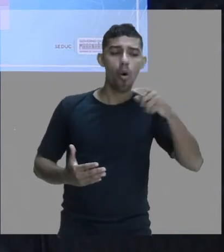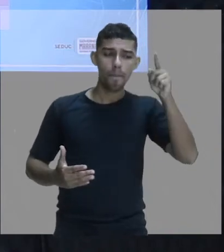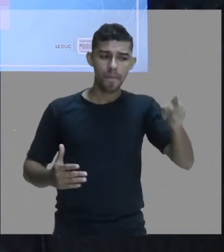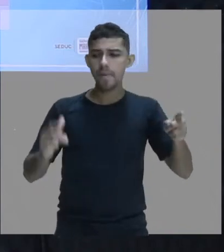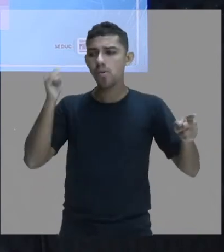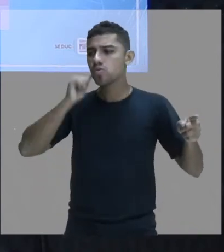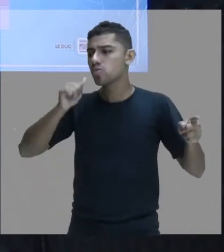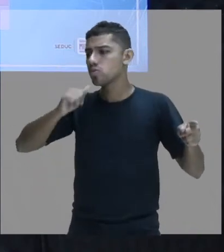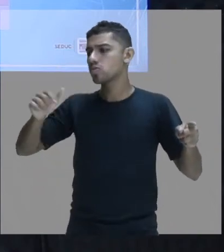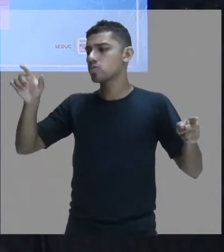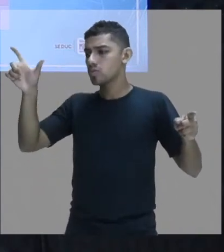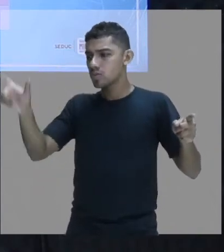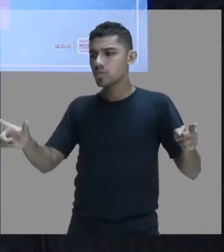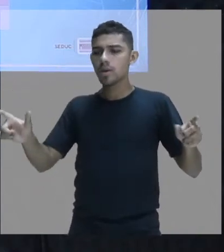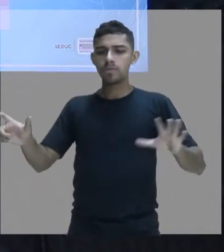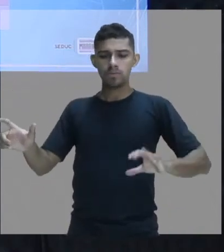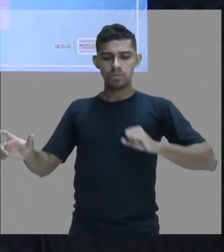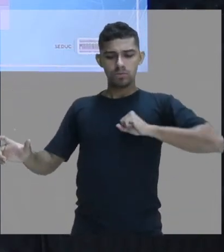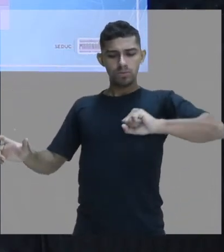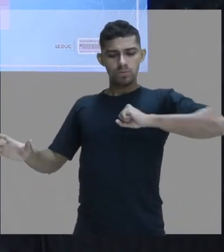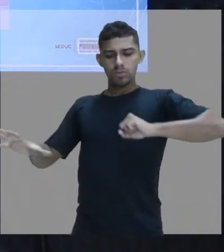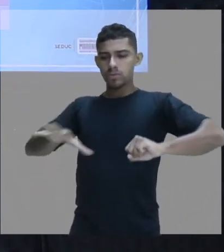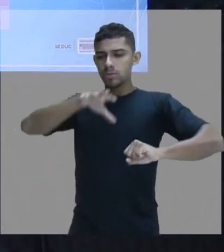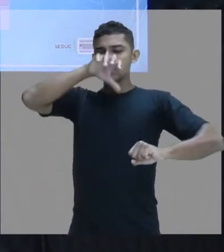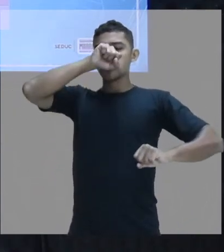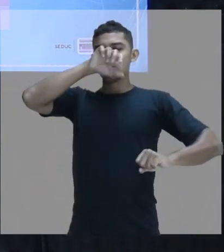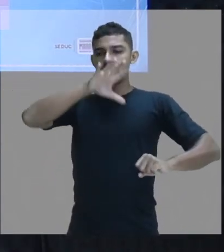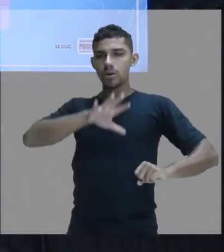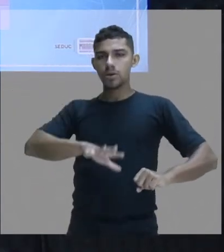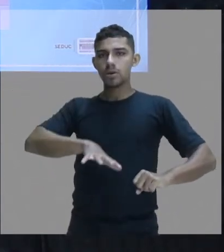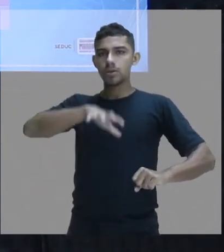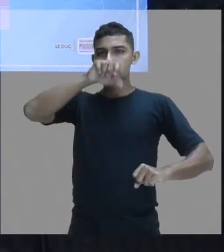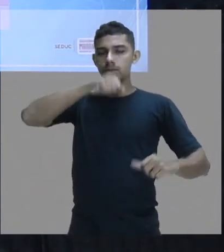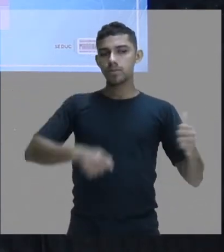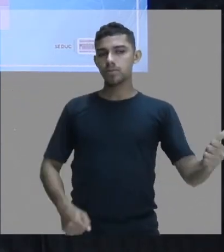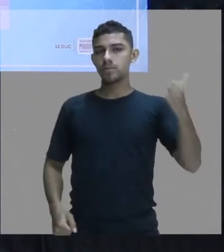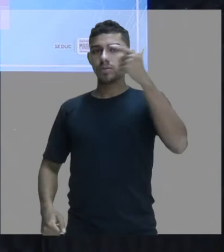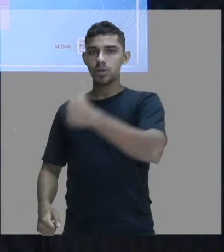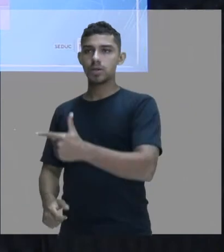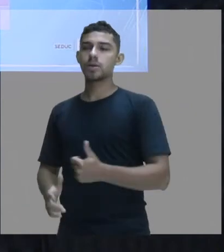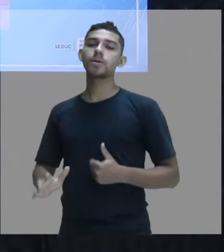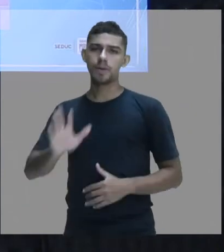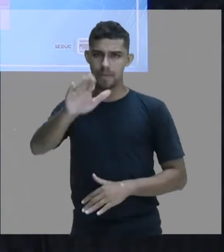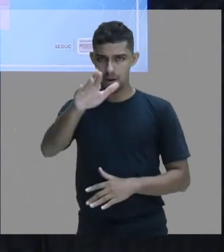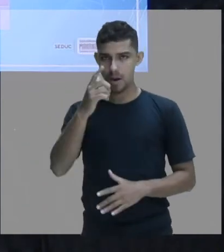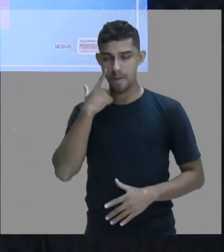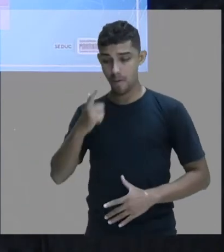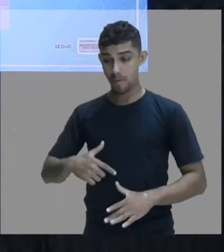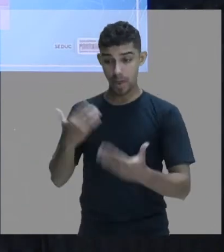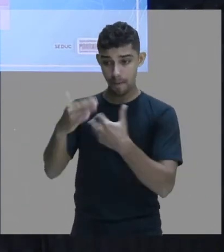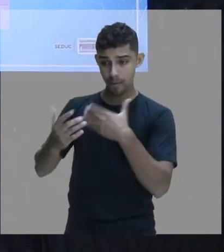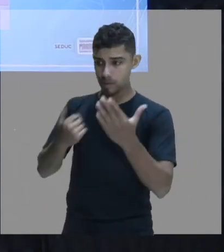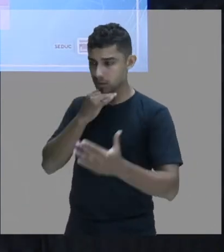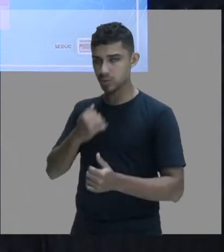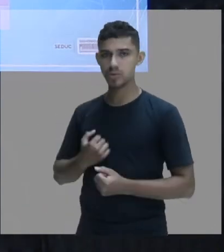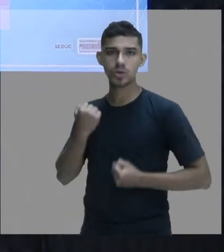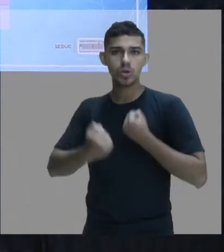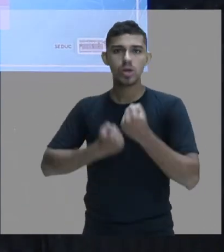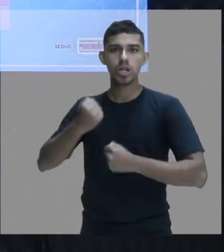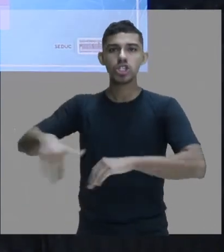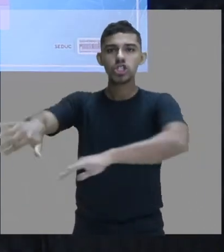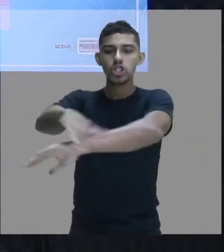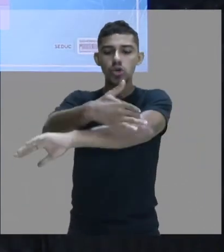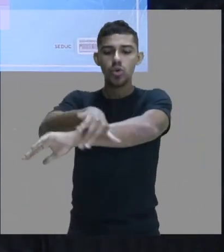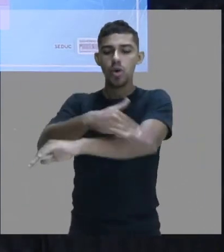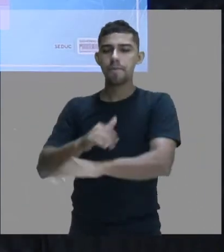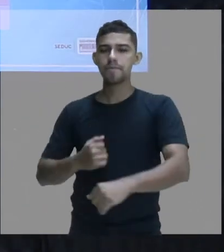capacidade respiratória melhor do que a da mulher. Basta nós imaginarmos aqui uma prova, uma maratona, por exemplo, que é aquelas provas de rua que o